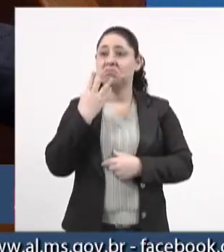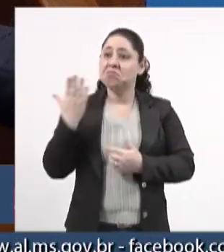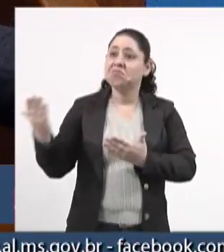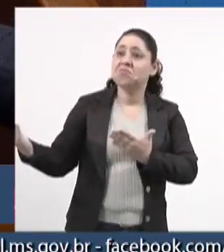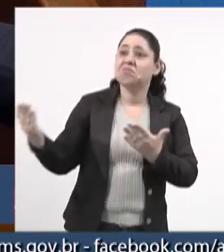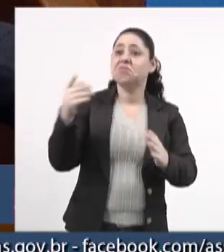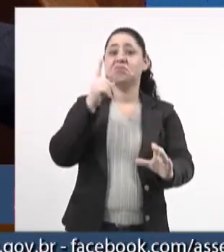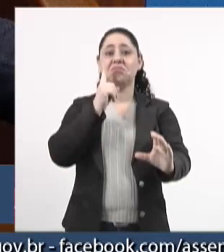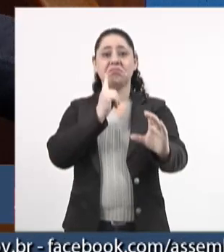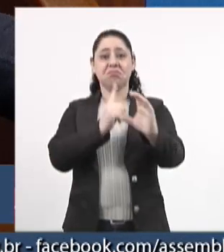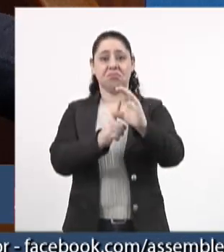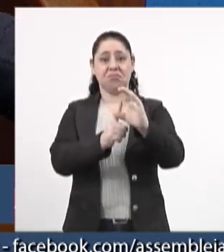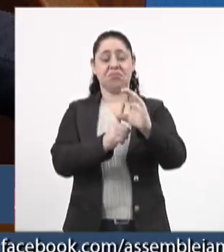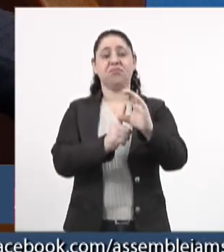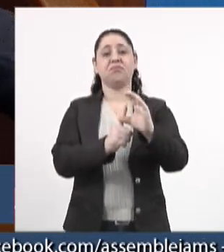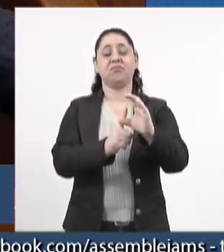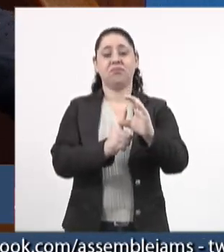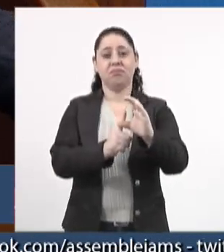ao comunismo.